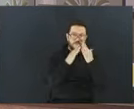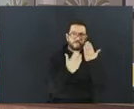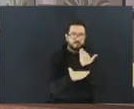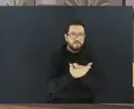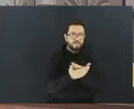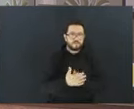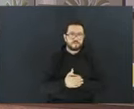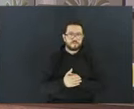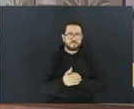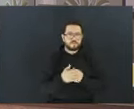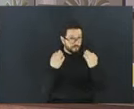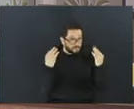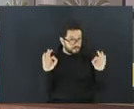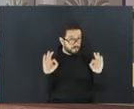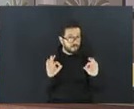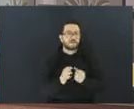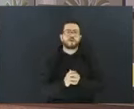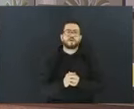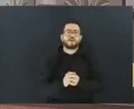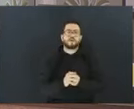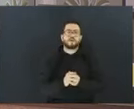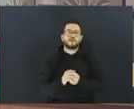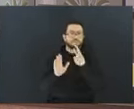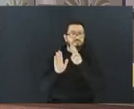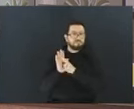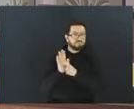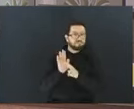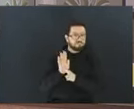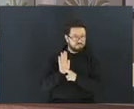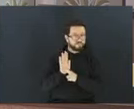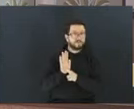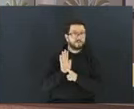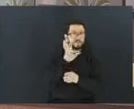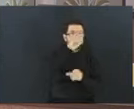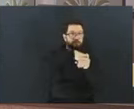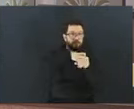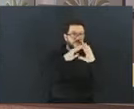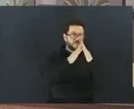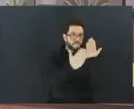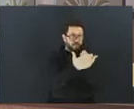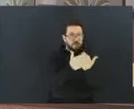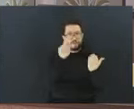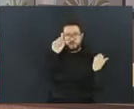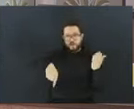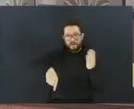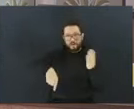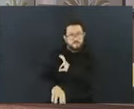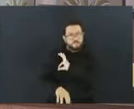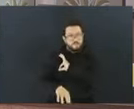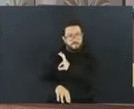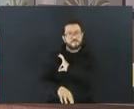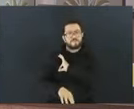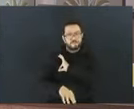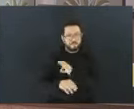esse conjunto de militares estaduais, eles são realmente da Polícia Militar do Estado do Paraná. Seria isso?